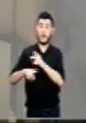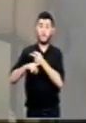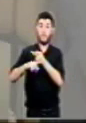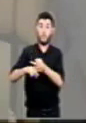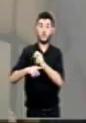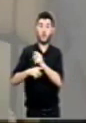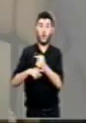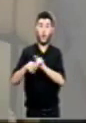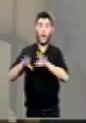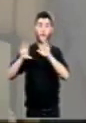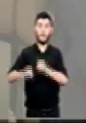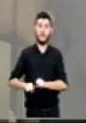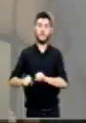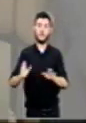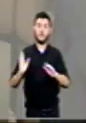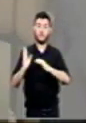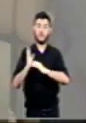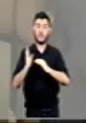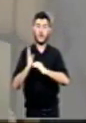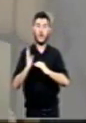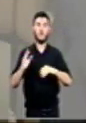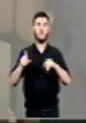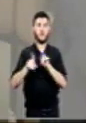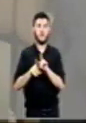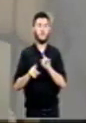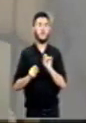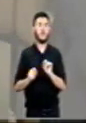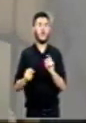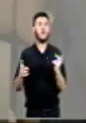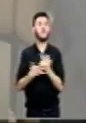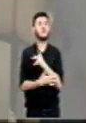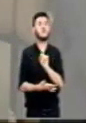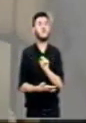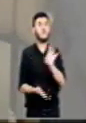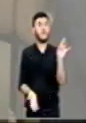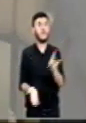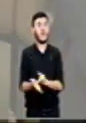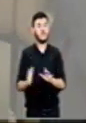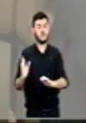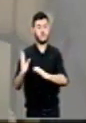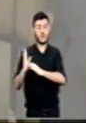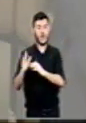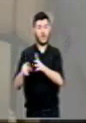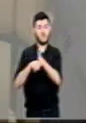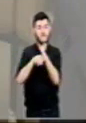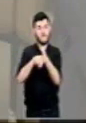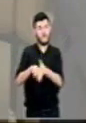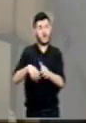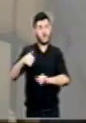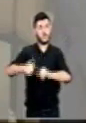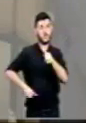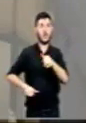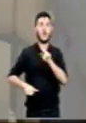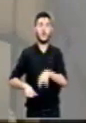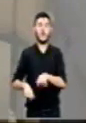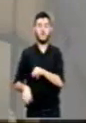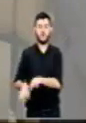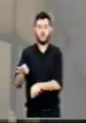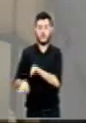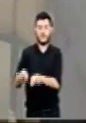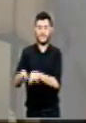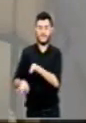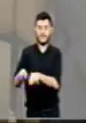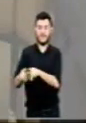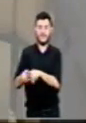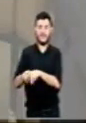no Senado Federal, e na verdade é o Senado Federal que foi, que está sendo investigado por um juiz de primeiro grau.